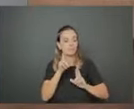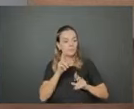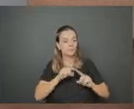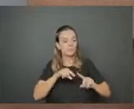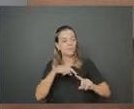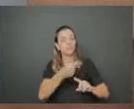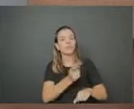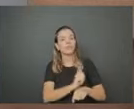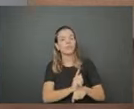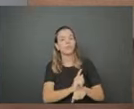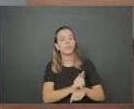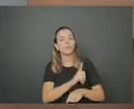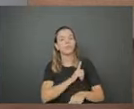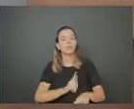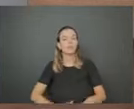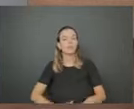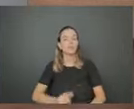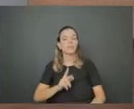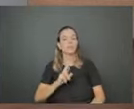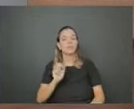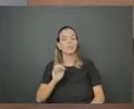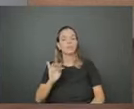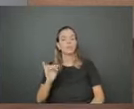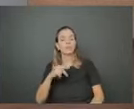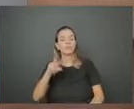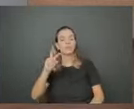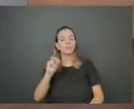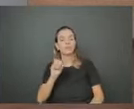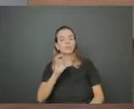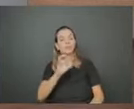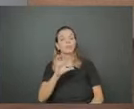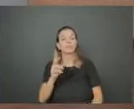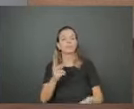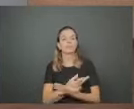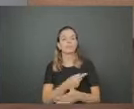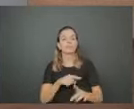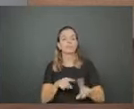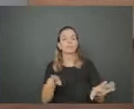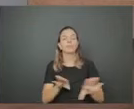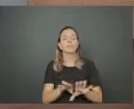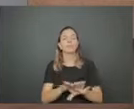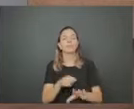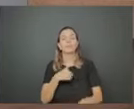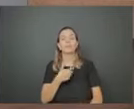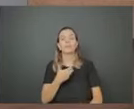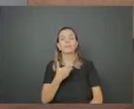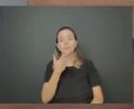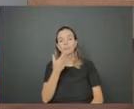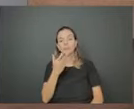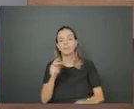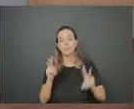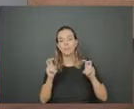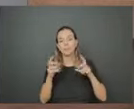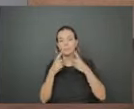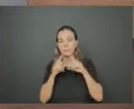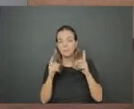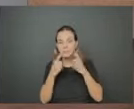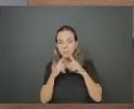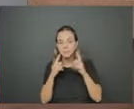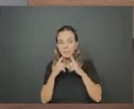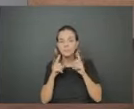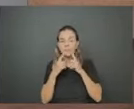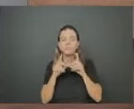seja uma realidade. Mas quero fazer eco também aqui ao que já foi comentado sobre as reclamações que nos chegam sobre